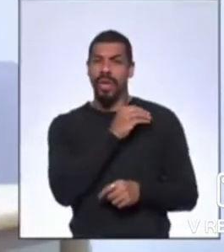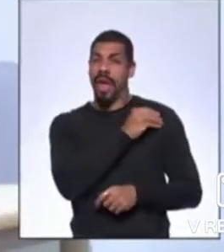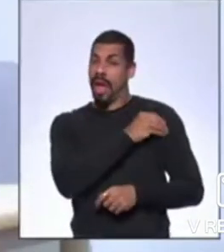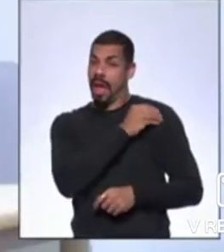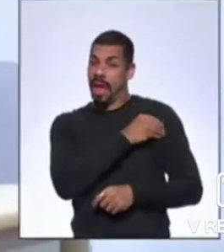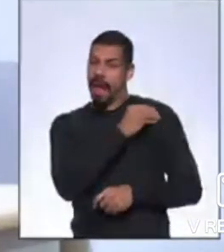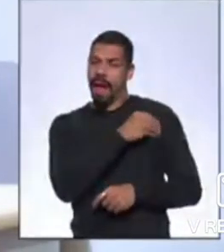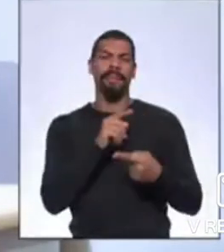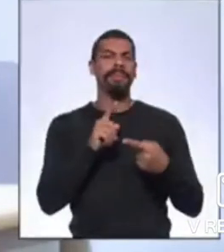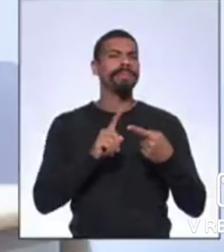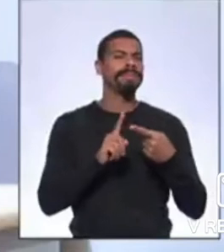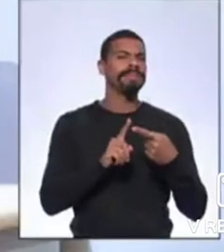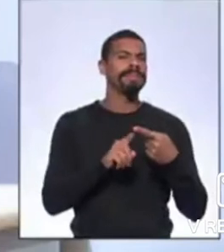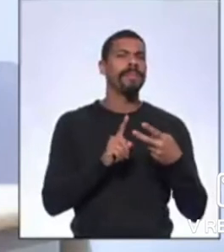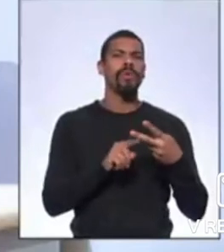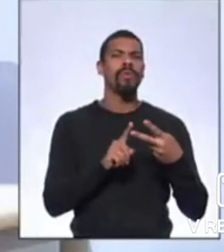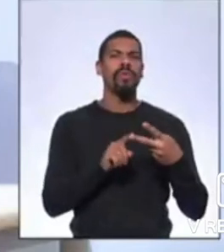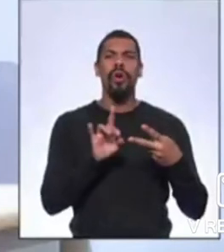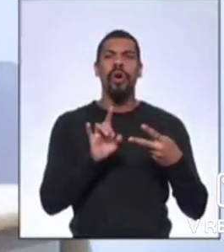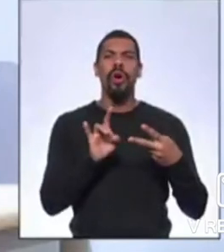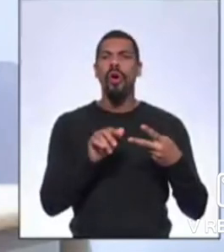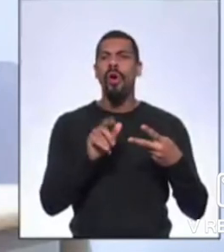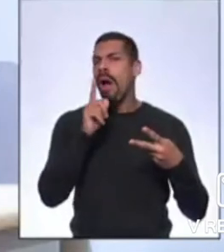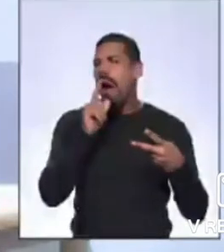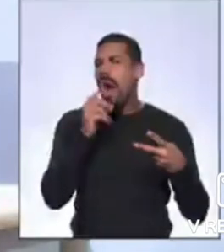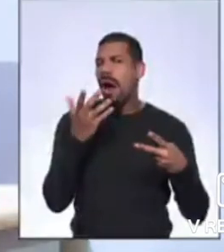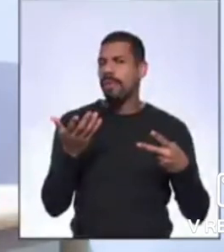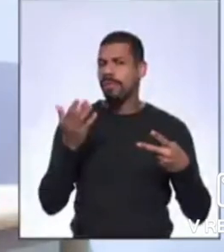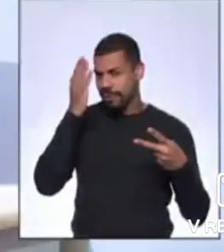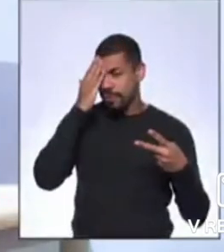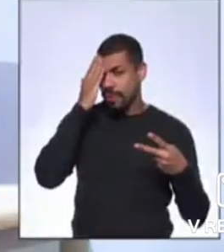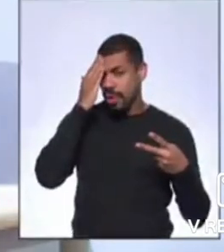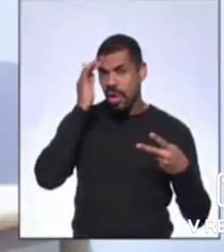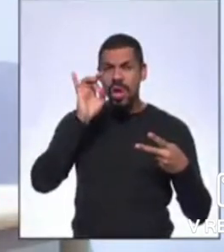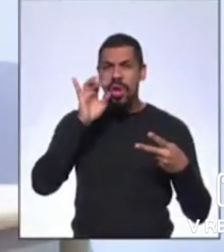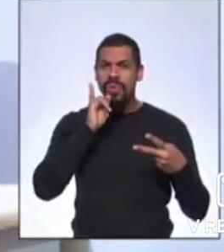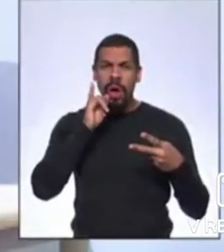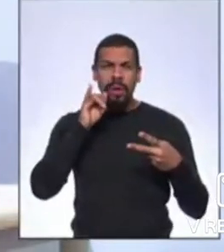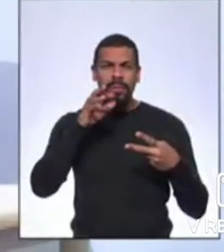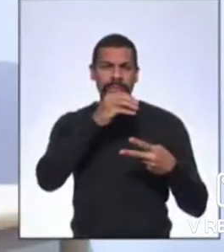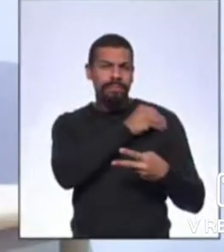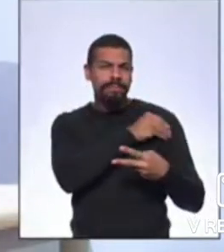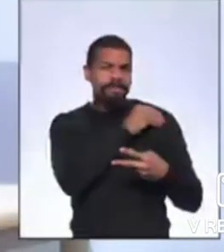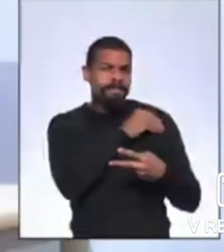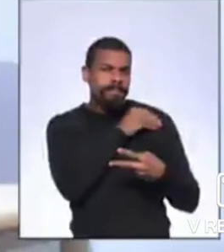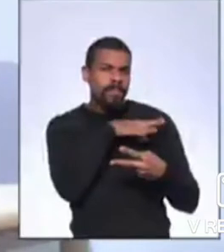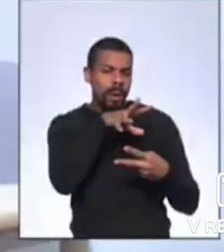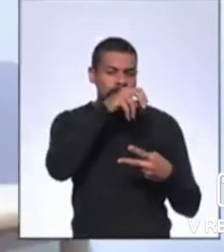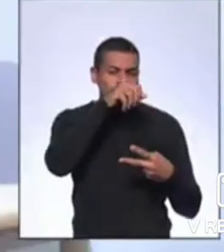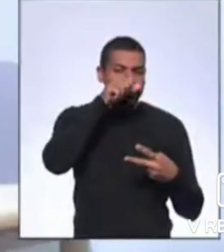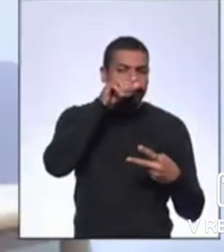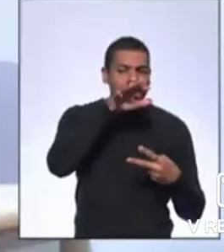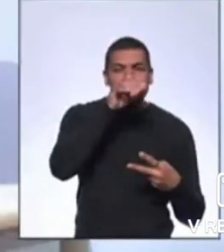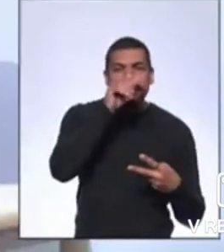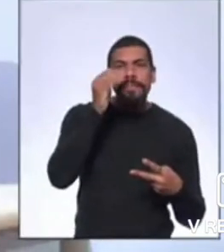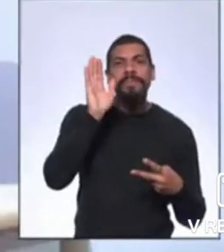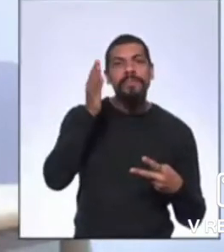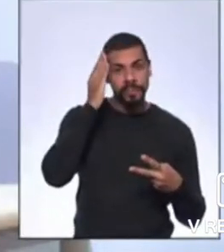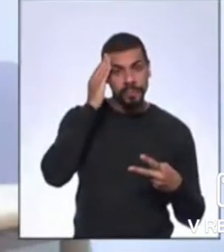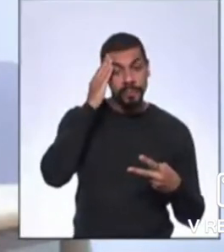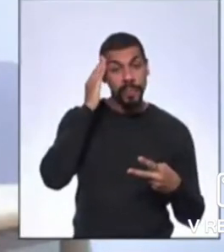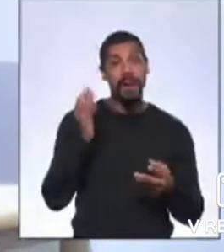Só que a ideia aqui não é você sentir o cheiro dos frascos para poder identificar. Esse não é um